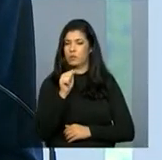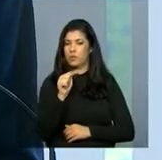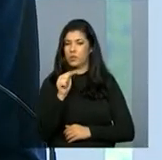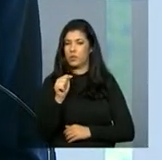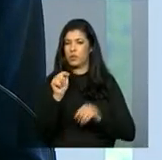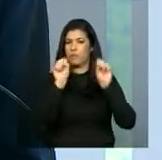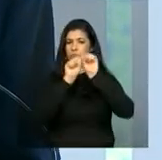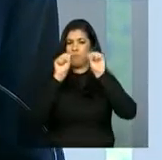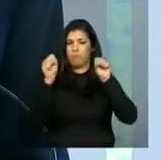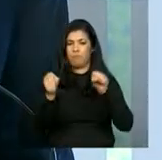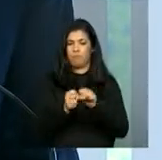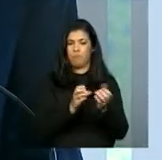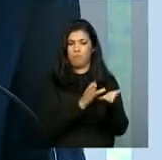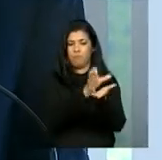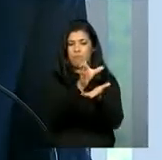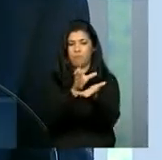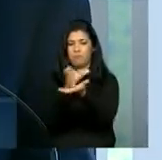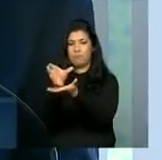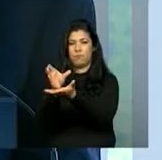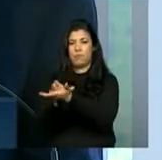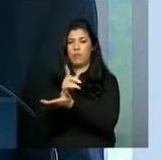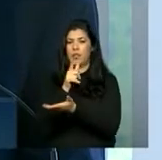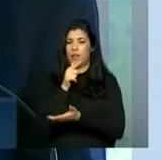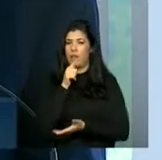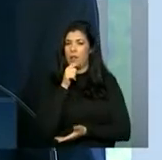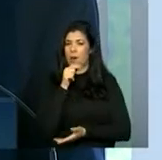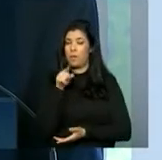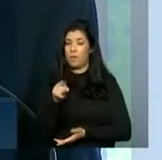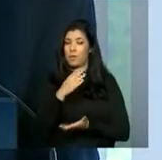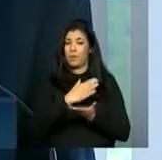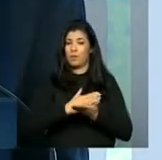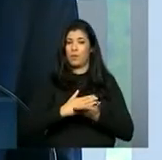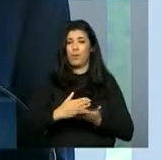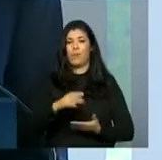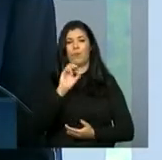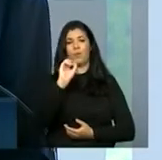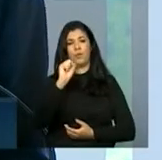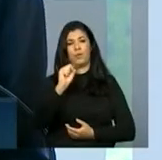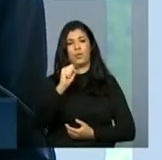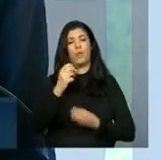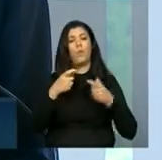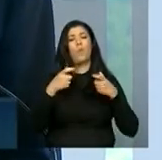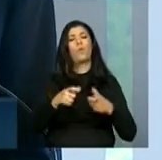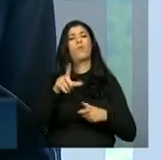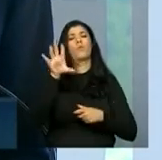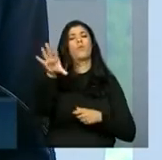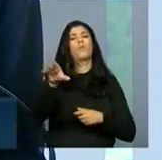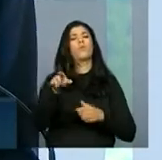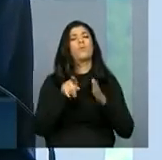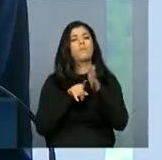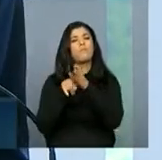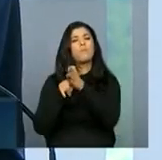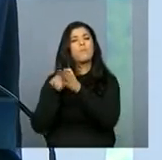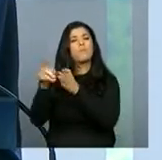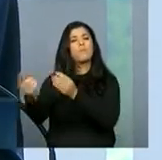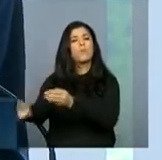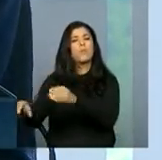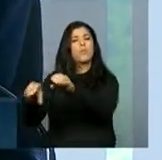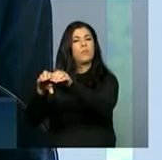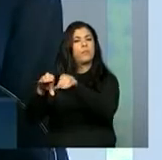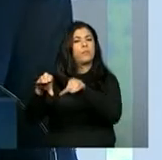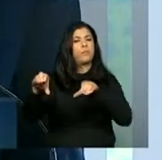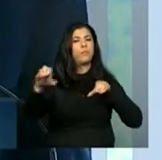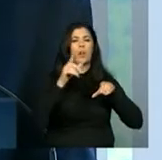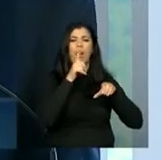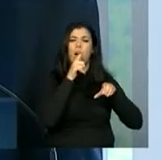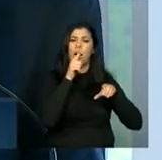estamos iniciando já o oitavo sistema nós Vão buscar água lá em Juquitiba na Represa